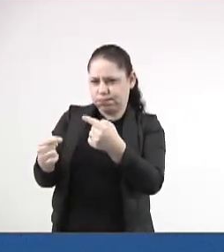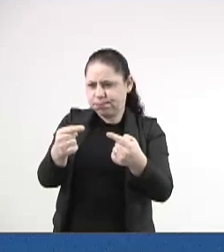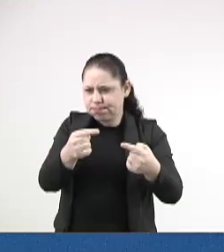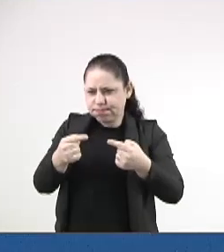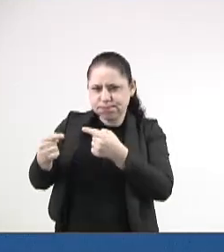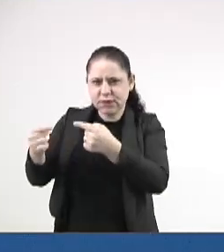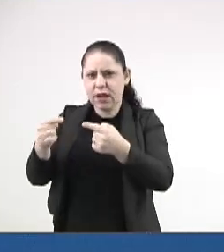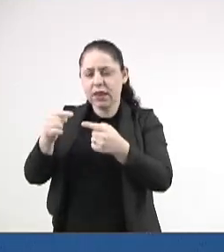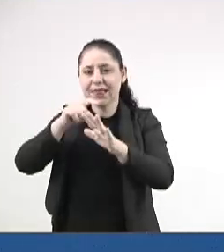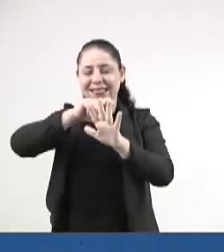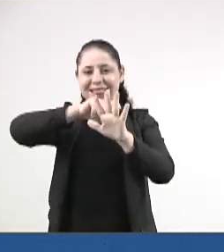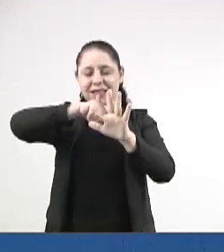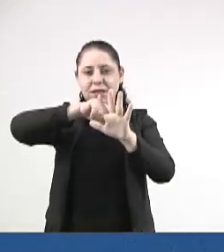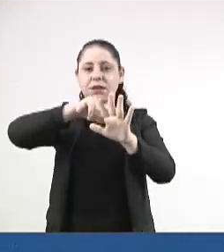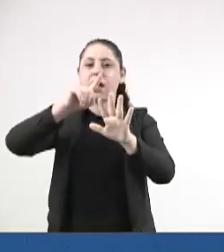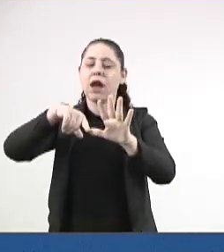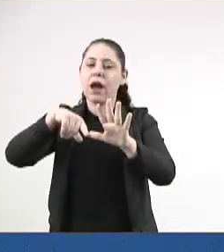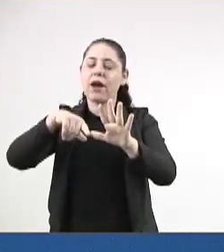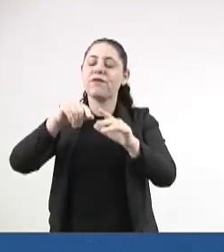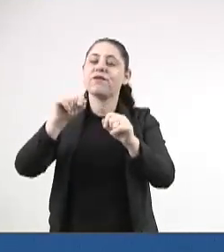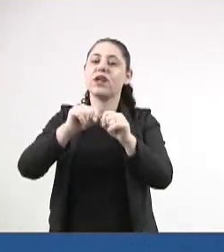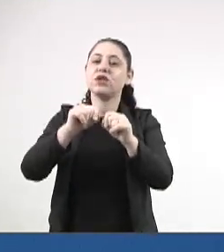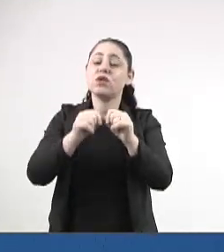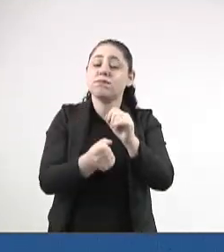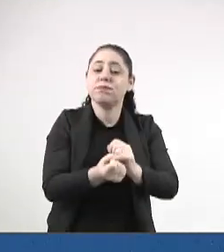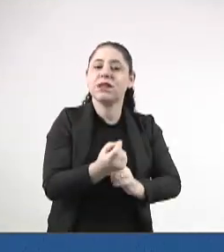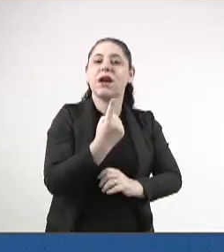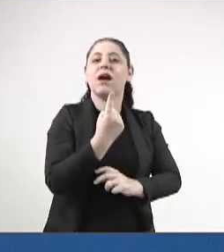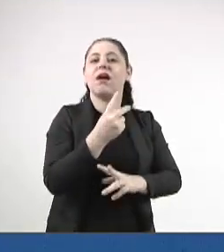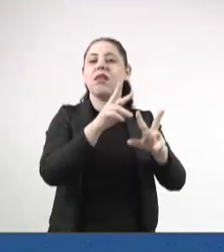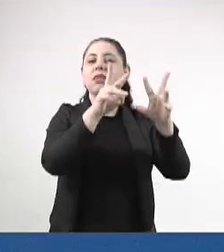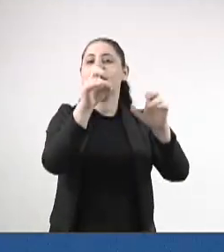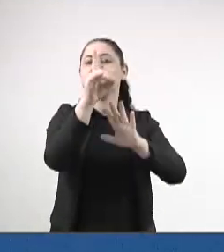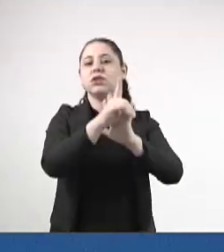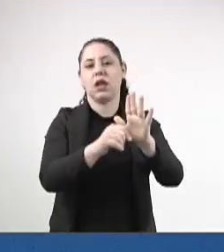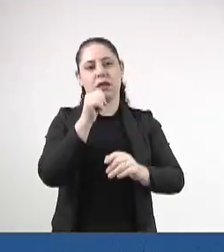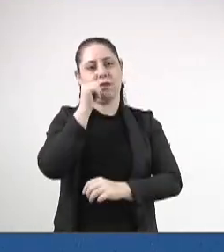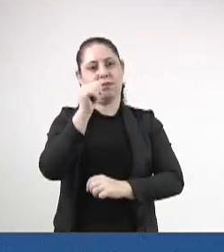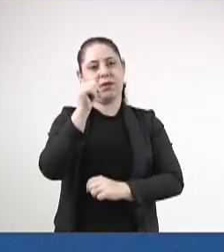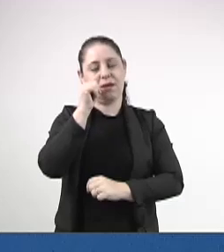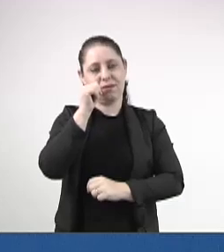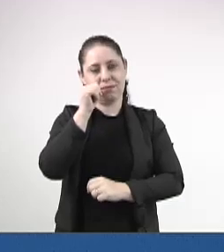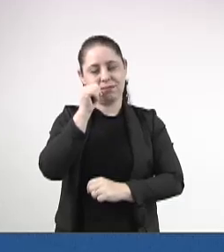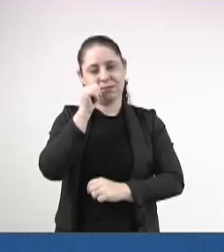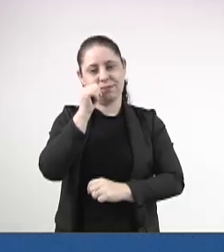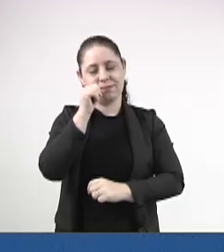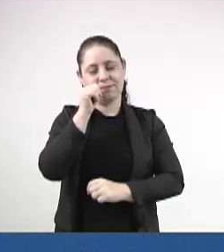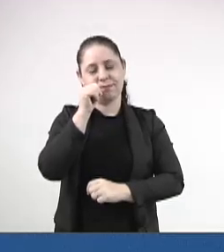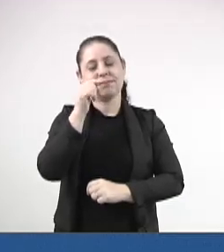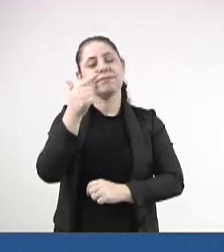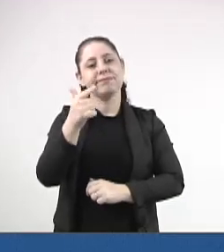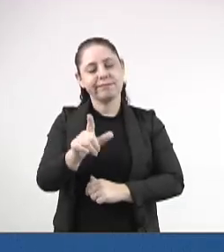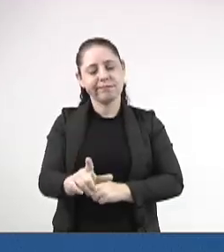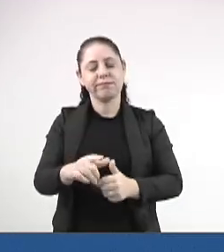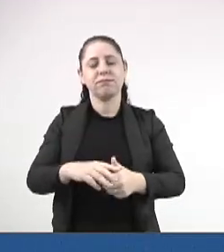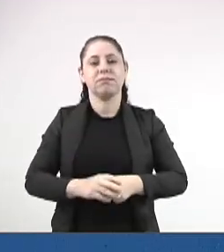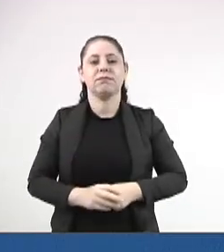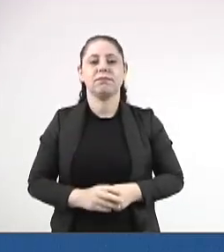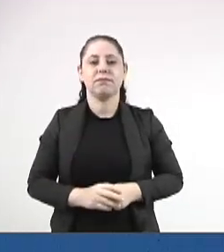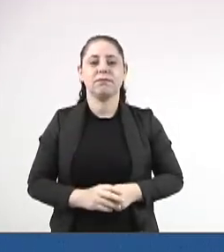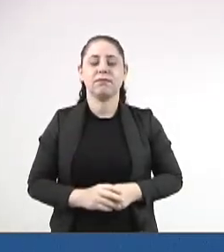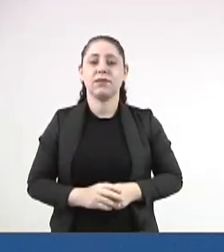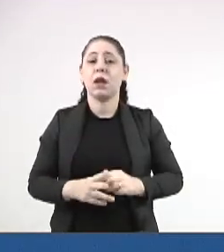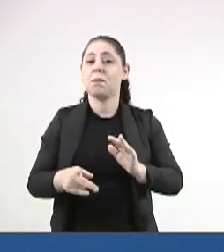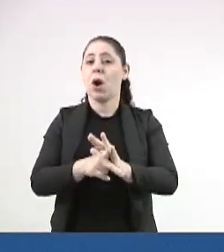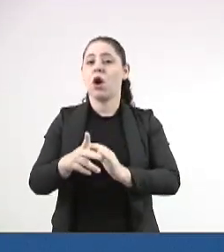de ideologias, aí se coloca a questão dos direitos das mulheres em jogo, e a